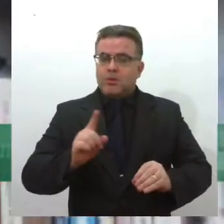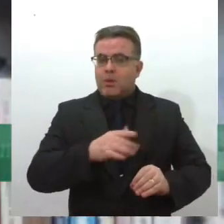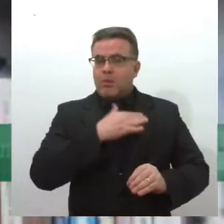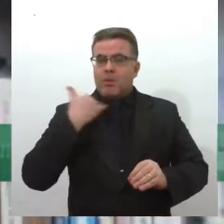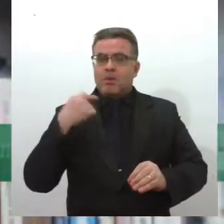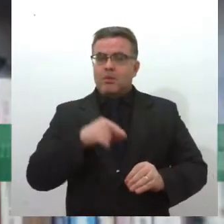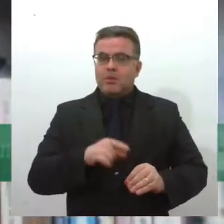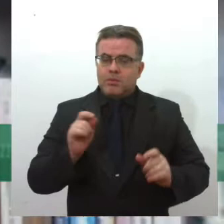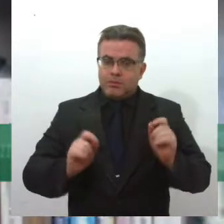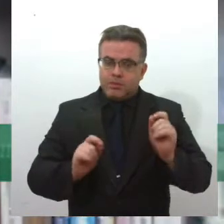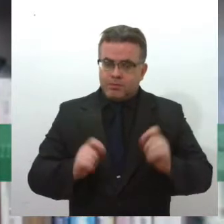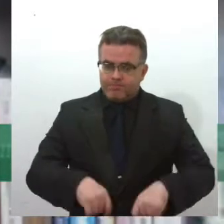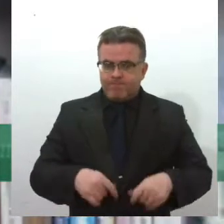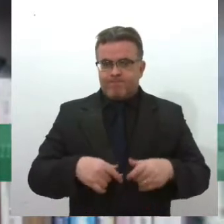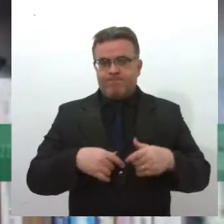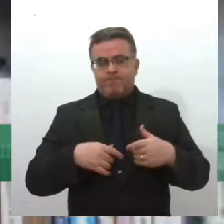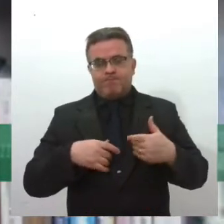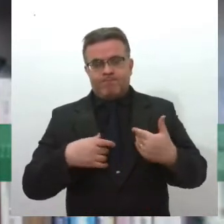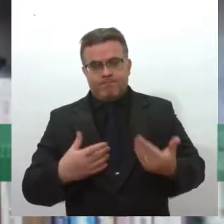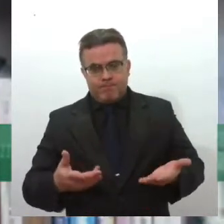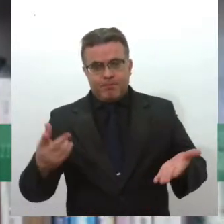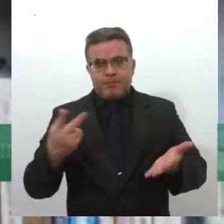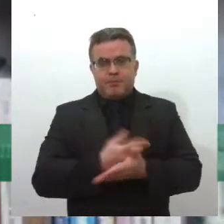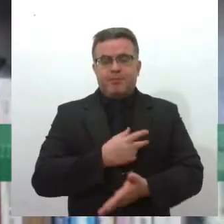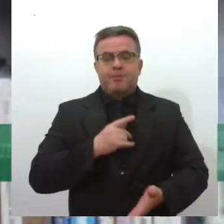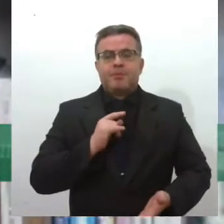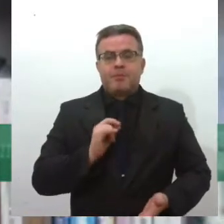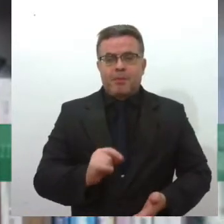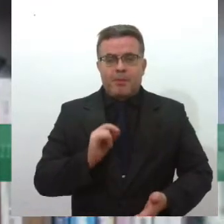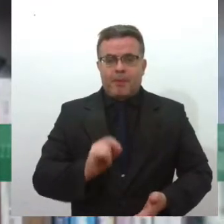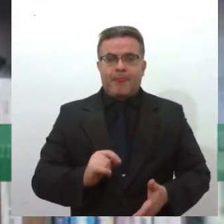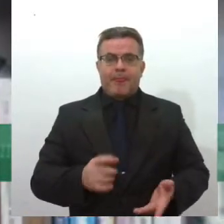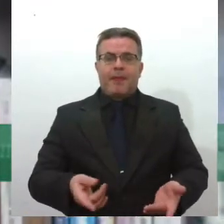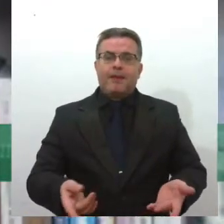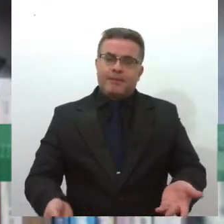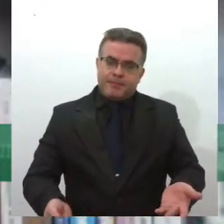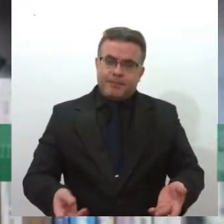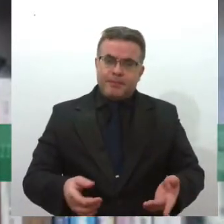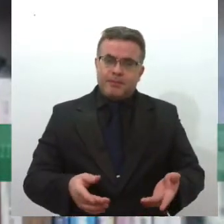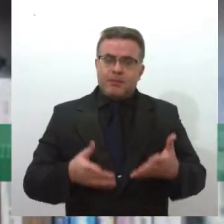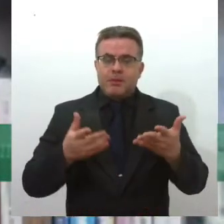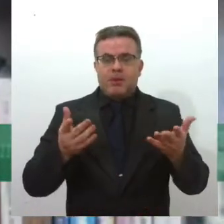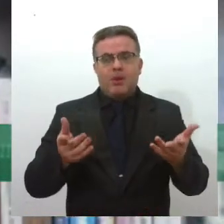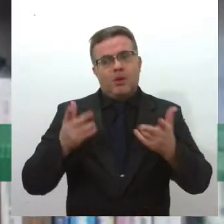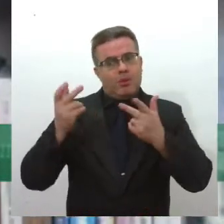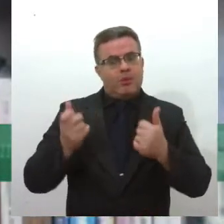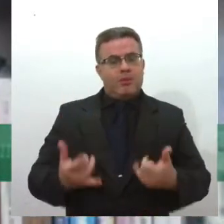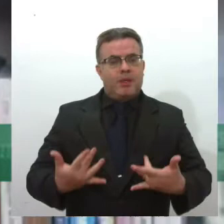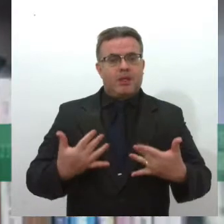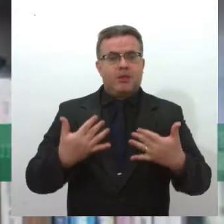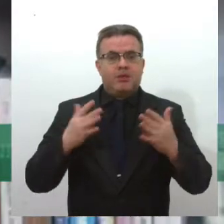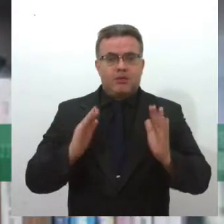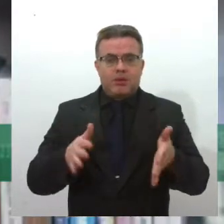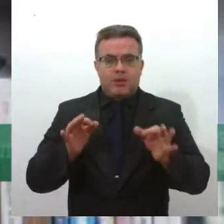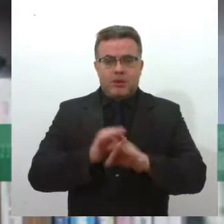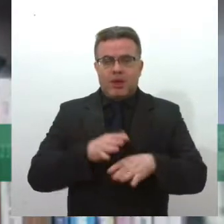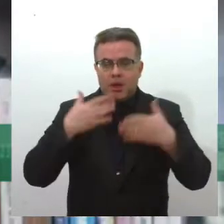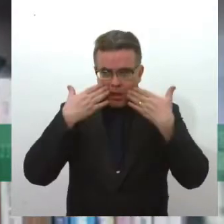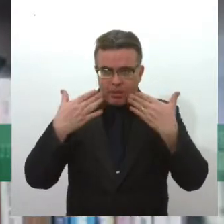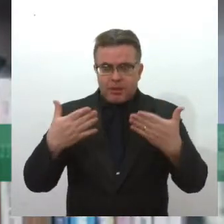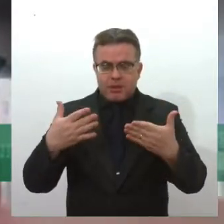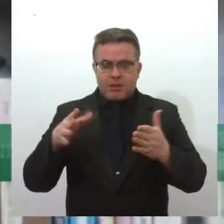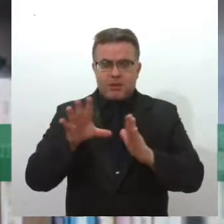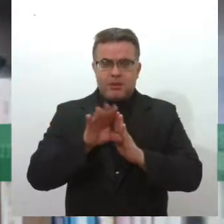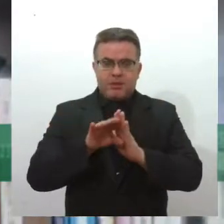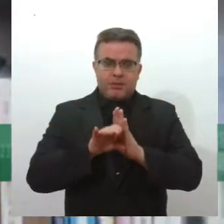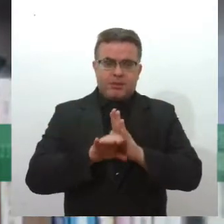Doses inadequadas podem gerar o efeito oposto. Como você mesma disse na sua apresentação, atos